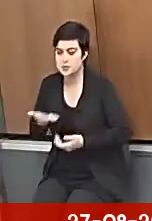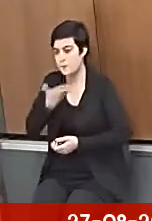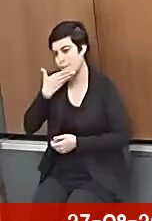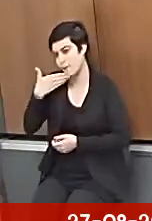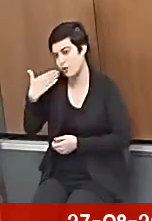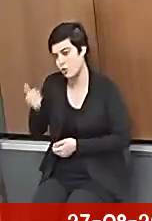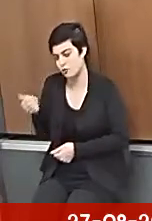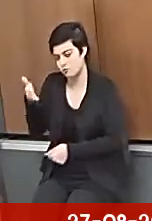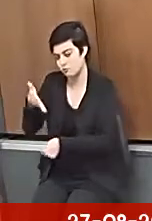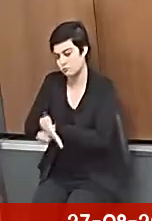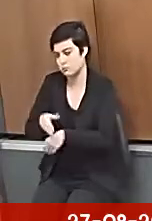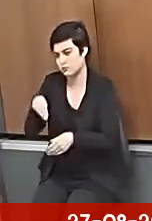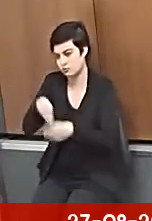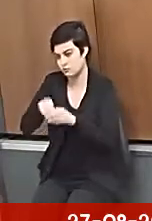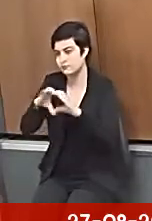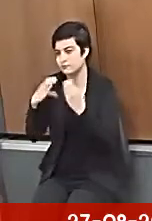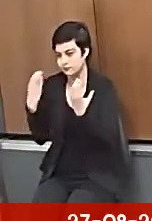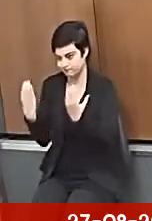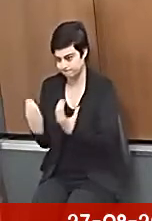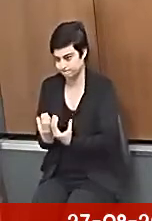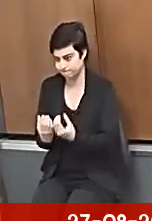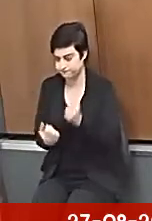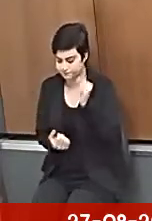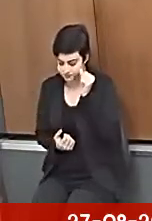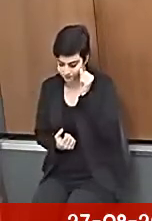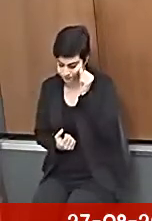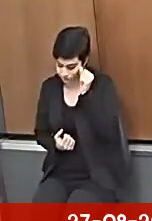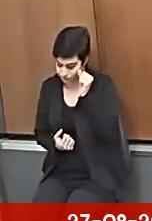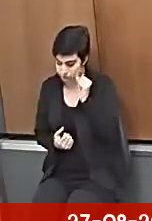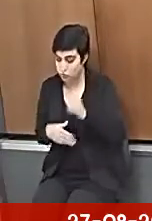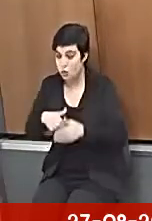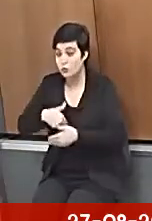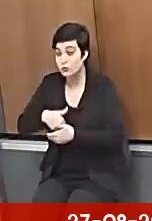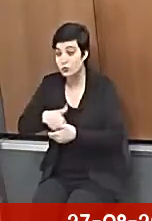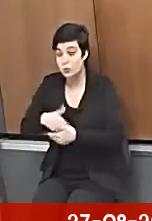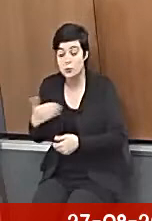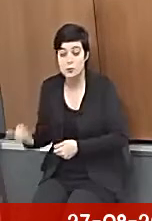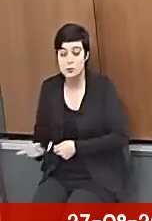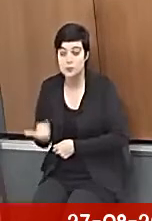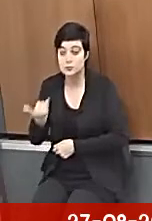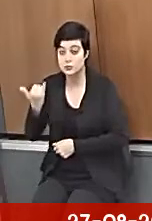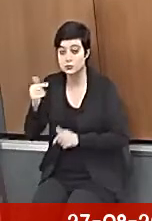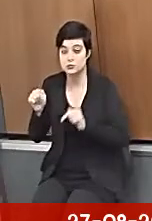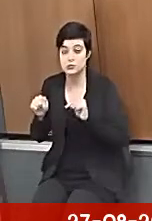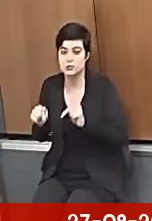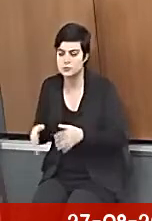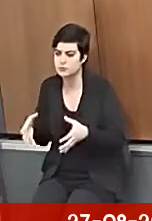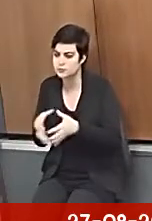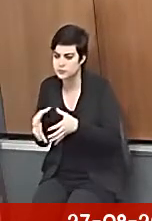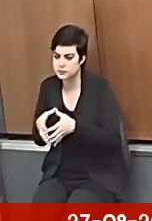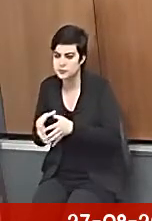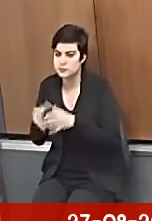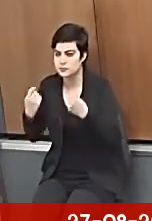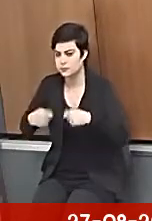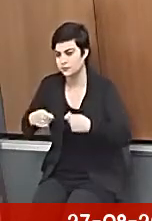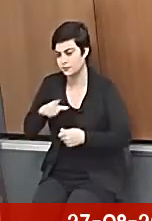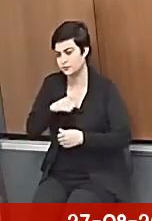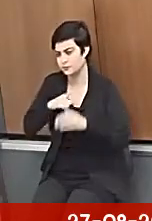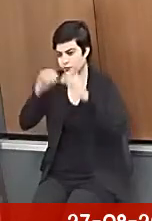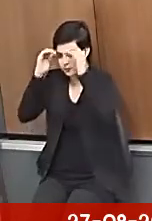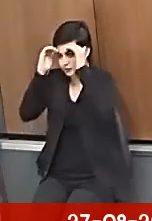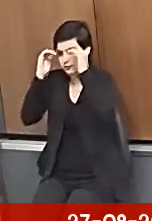freqüentar o estágio futebol esse que é patrimônio cultural expressiva do povo brasileiro e precisa ser respeitado como